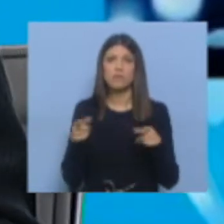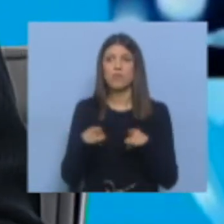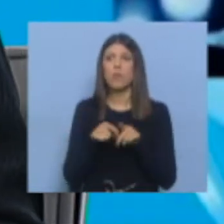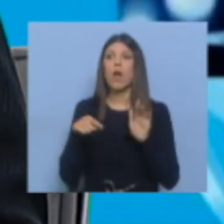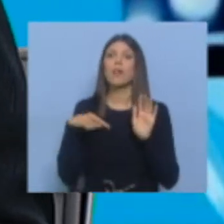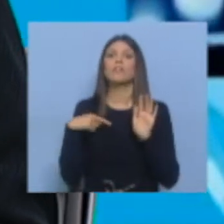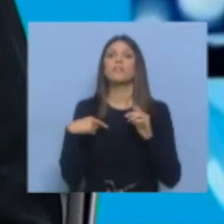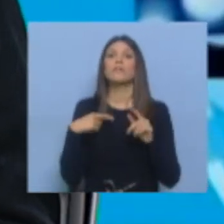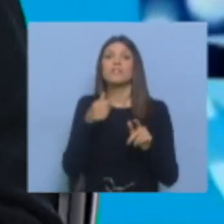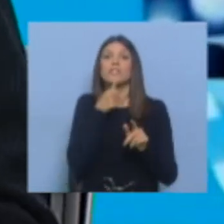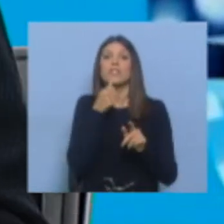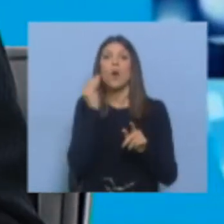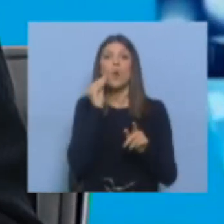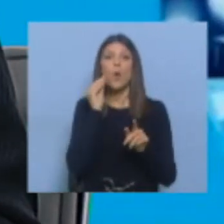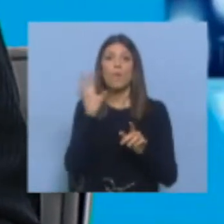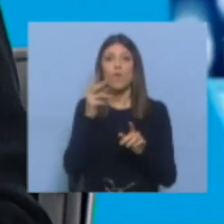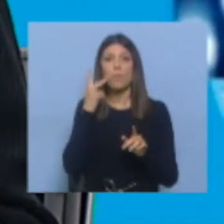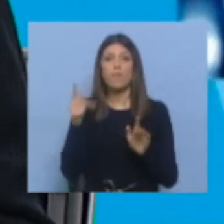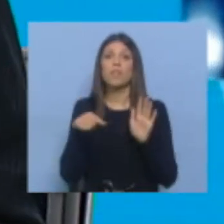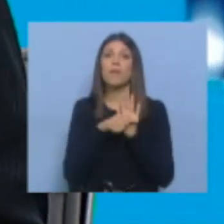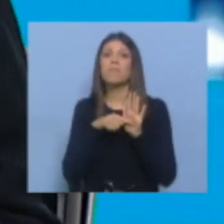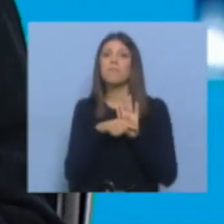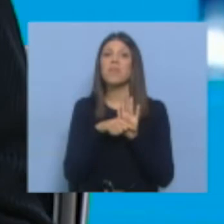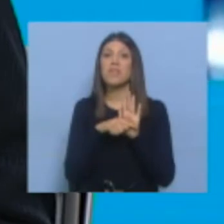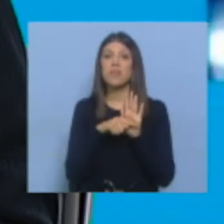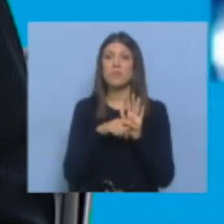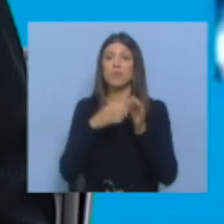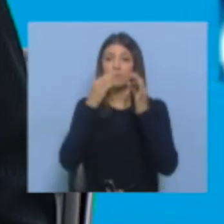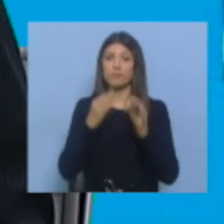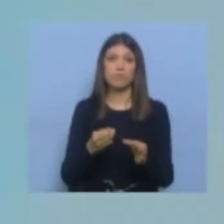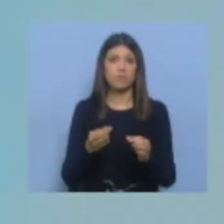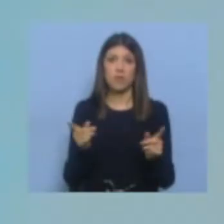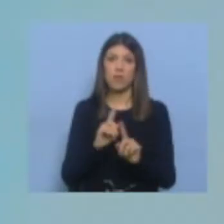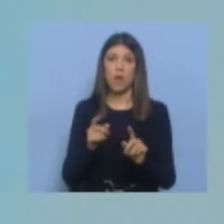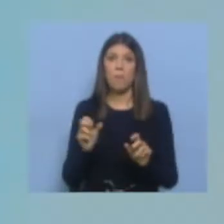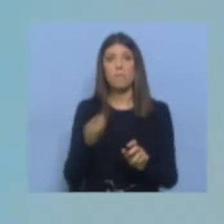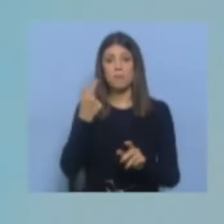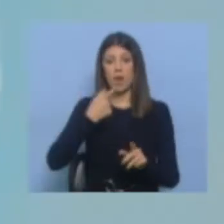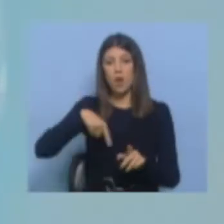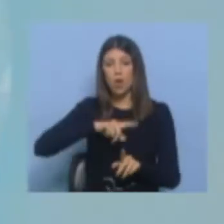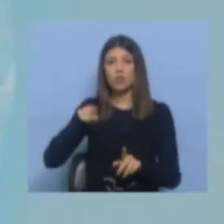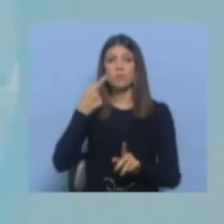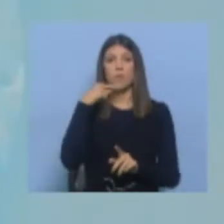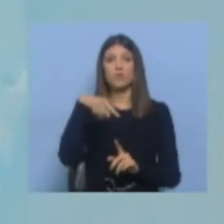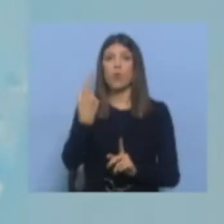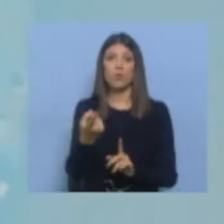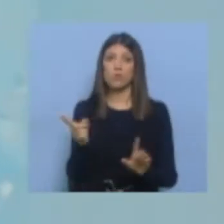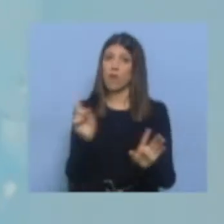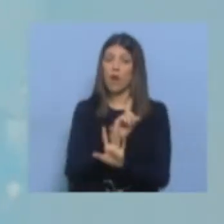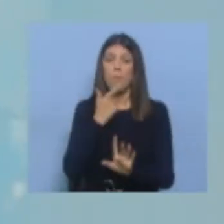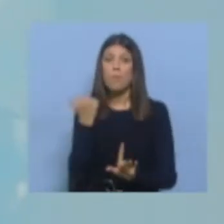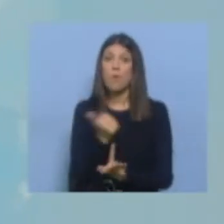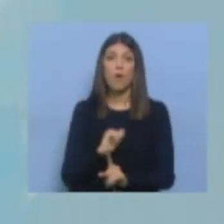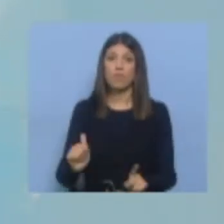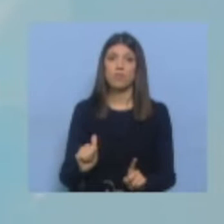de civismo, mas é o mínimo, não é? Primeiro nós e depois os outros. Não é? O que se passa é que